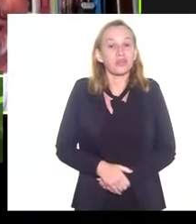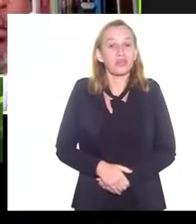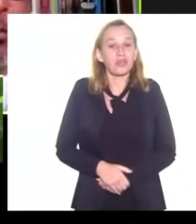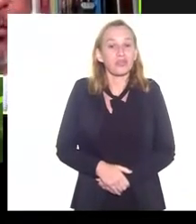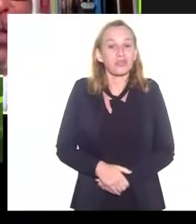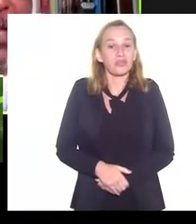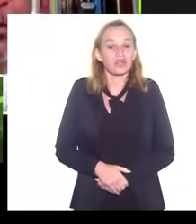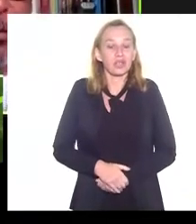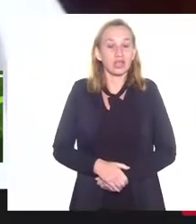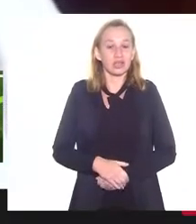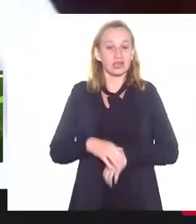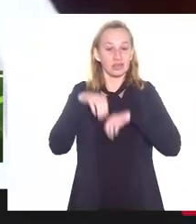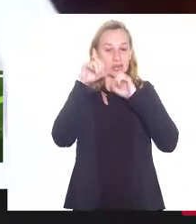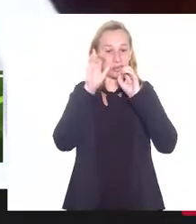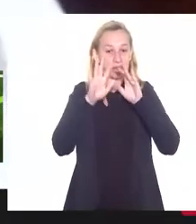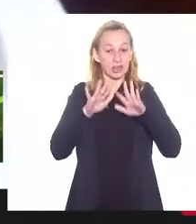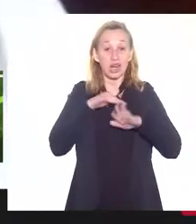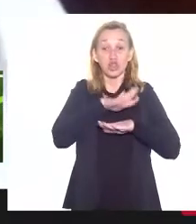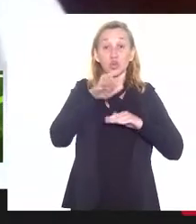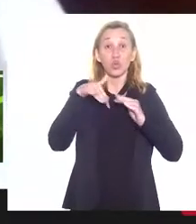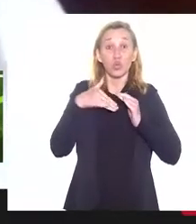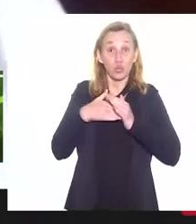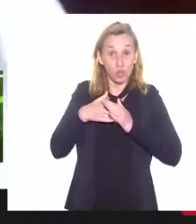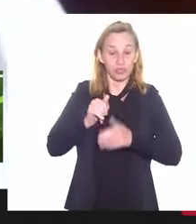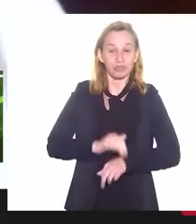benção a todos e a todos,